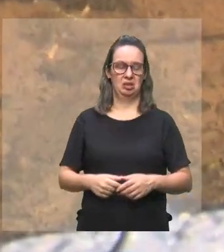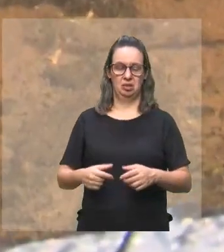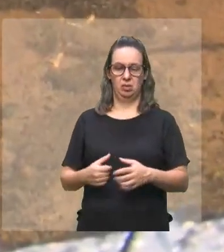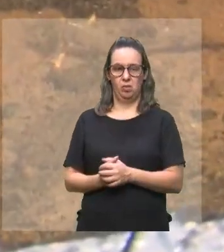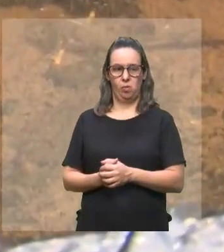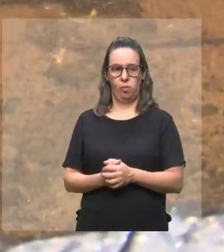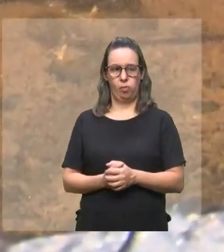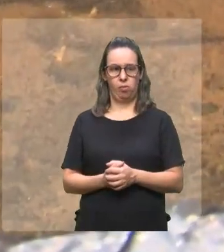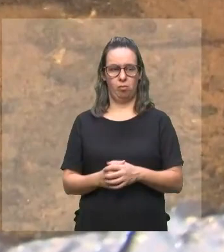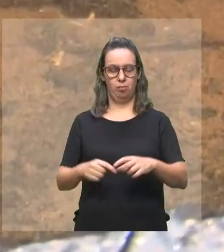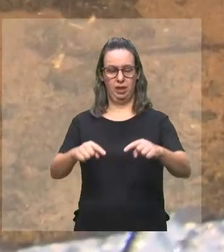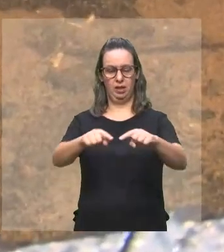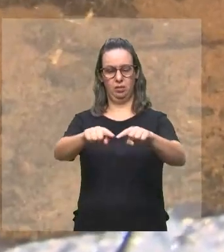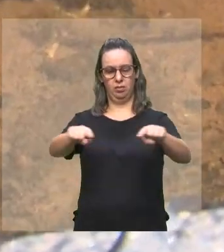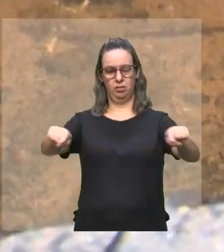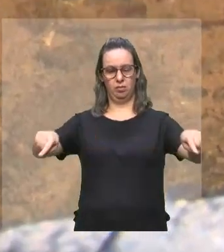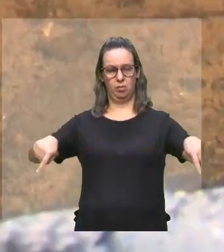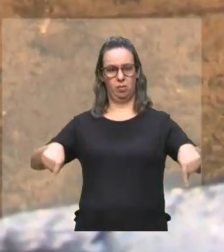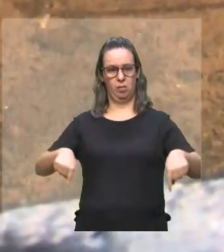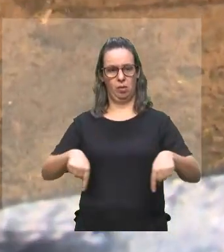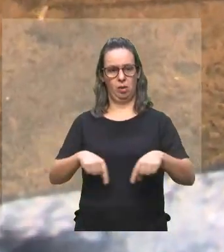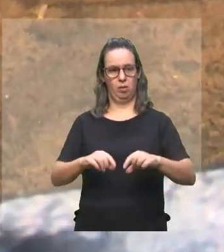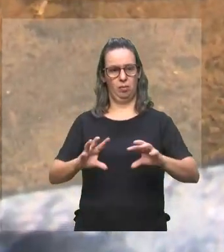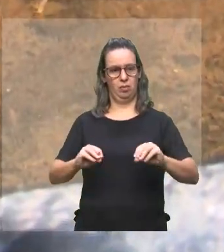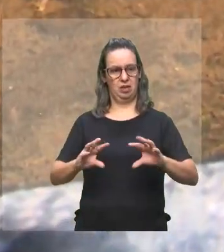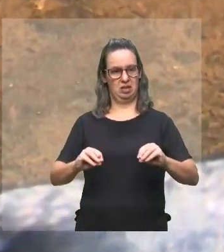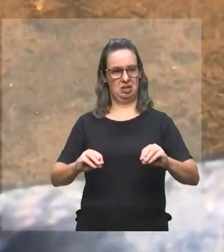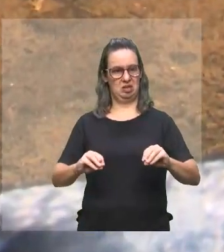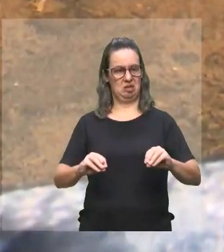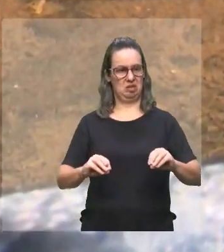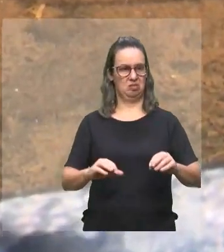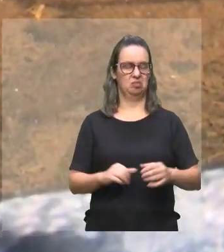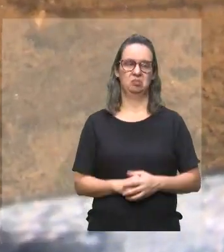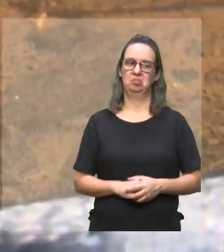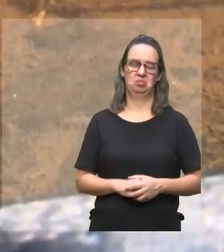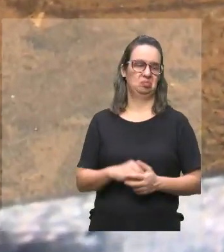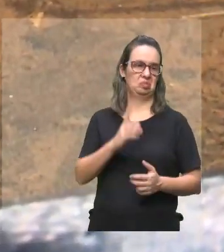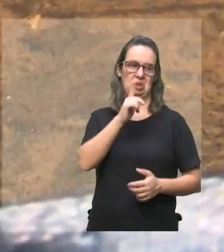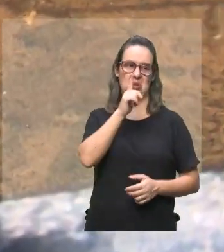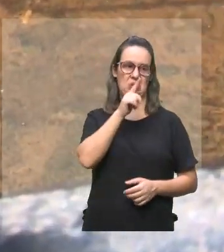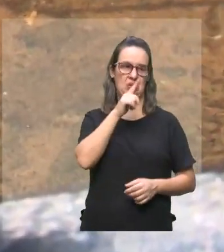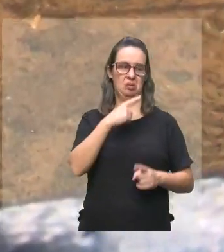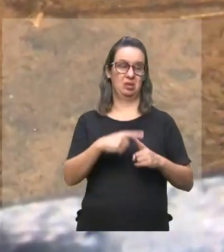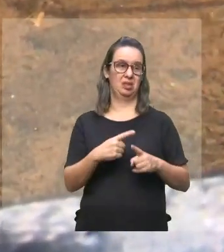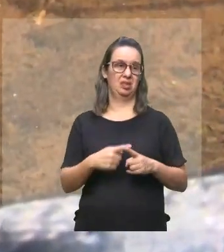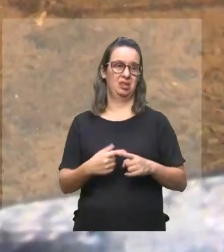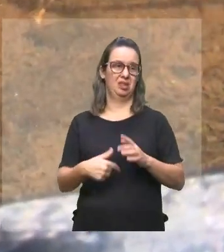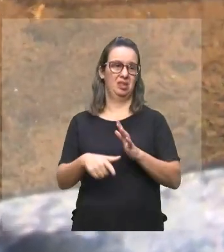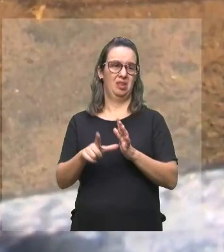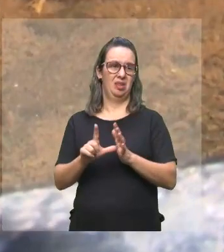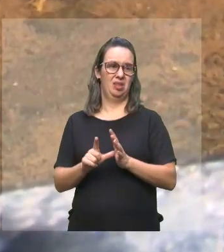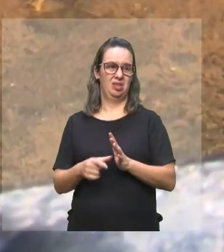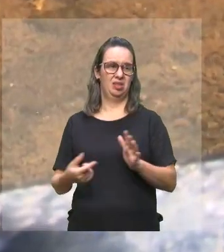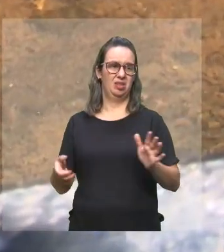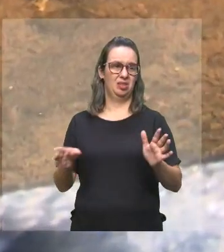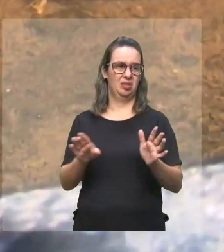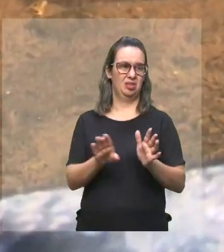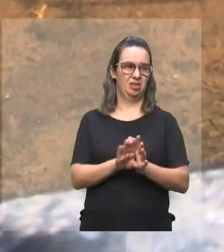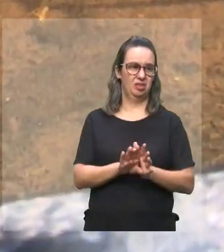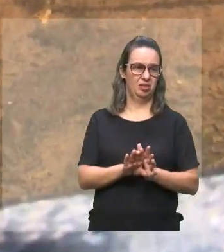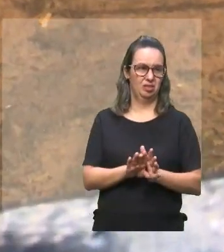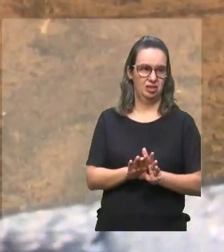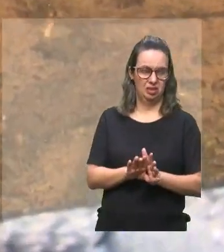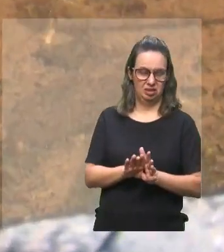lá, né? E antes de vir embora, a gente virou todos esses pneus. Como vocês podem ver, está cheio